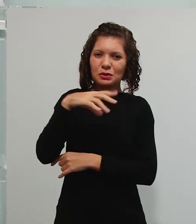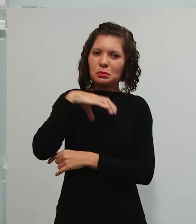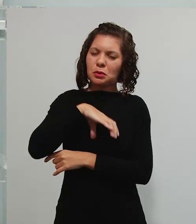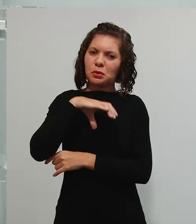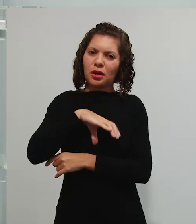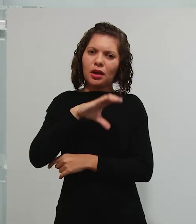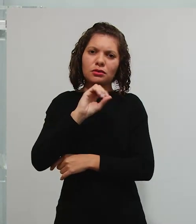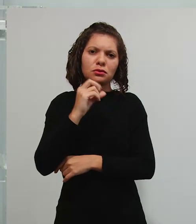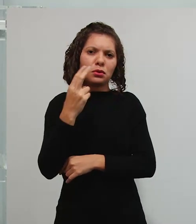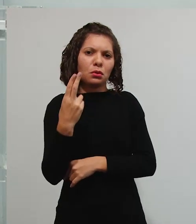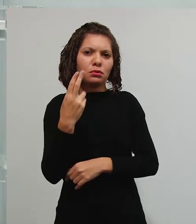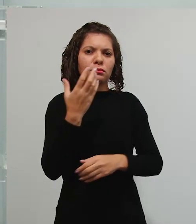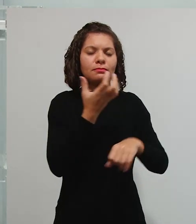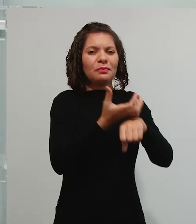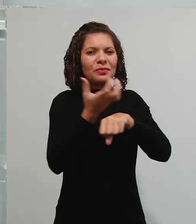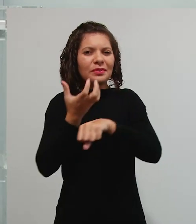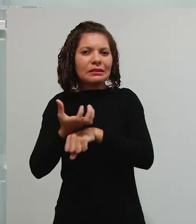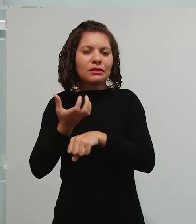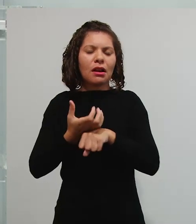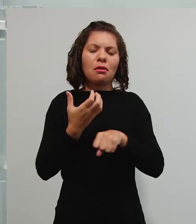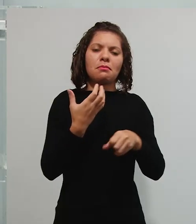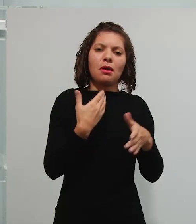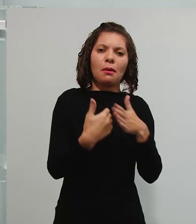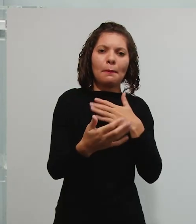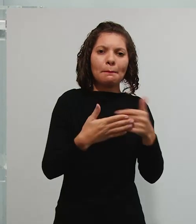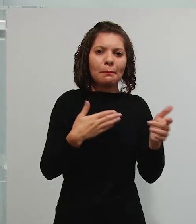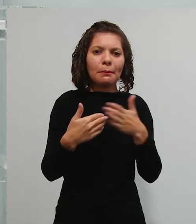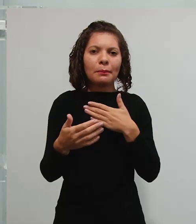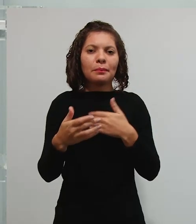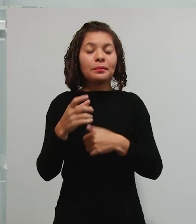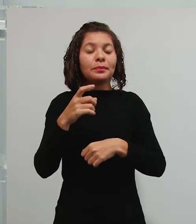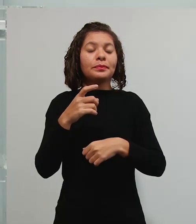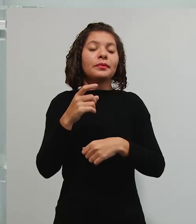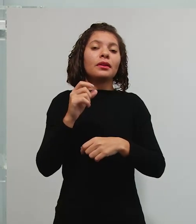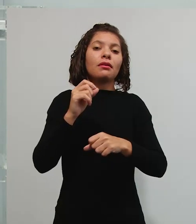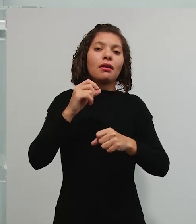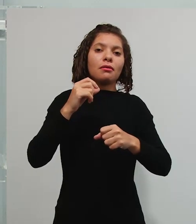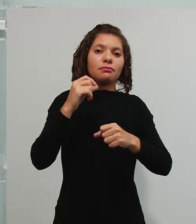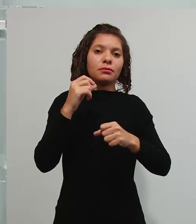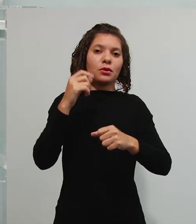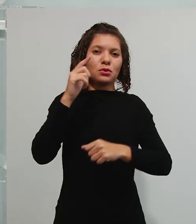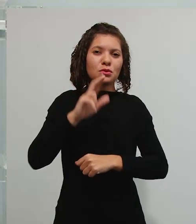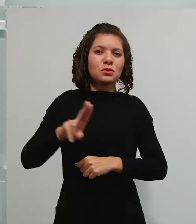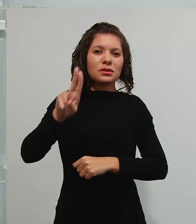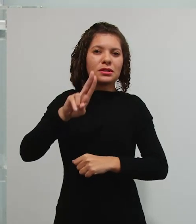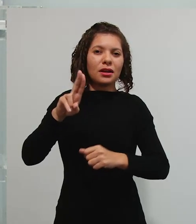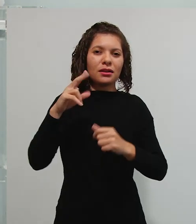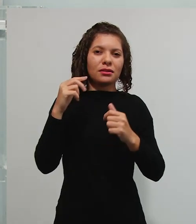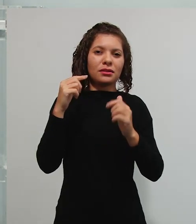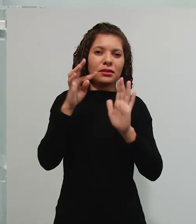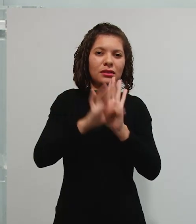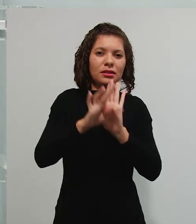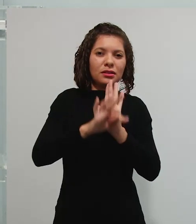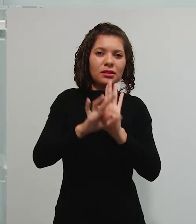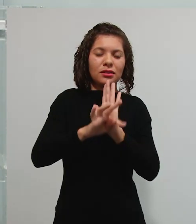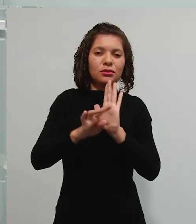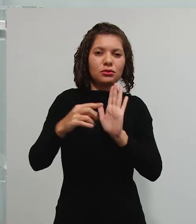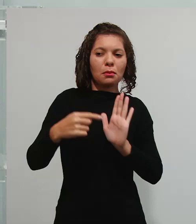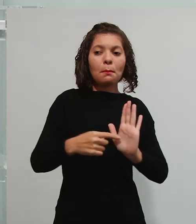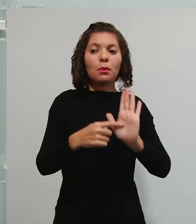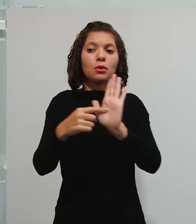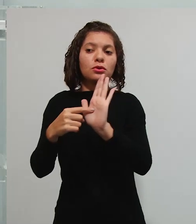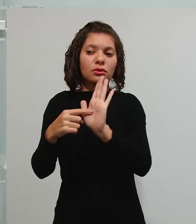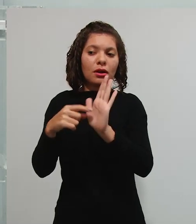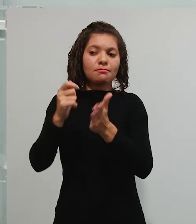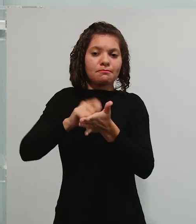outra disciplina, quando você trabalhar com a produção de texto com seus alunos, trabalhe sempre a escrita, mas também a reescrita.